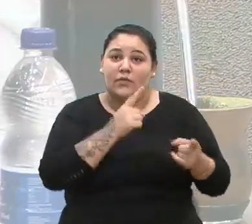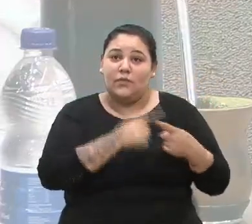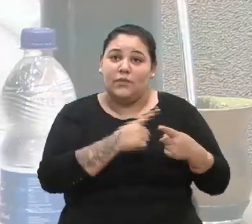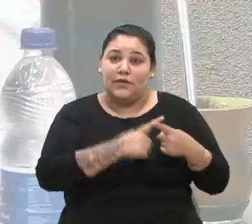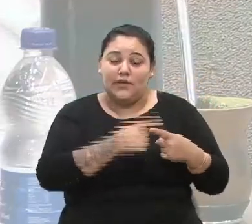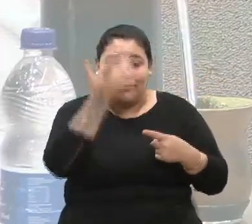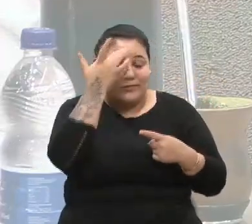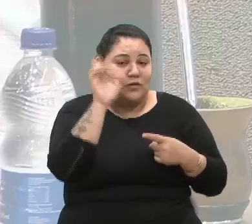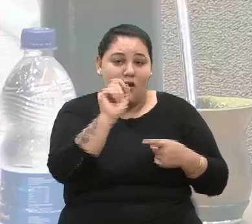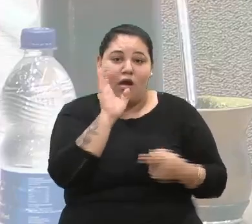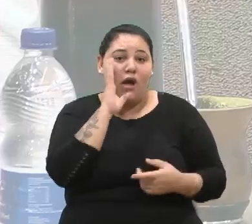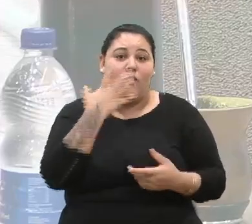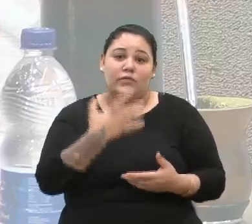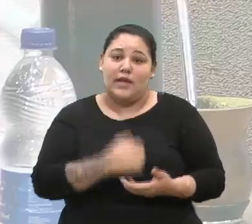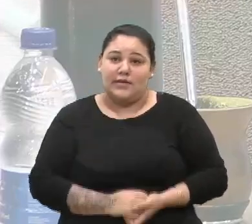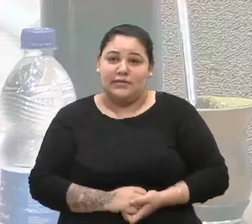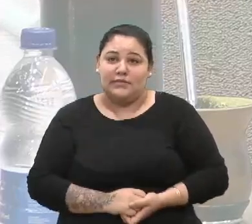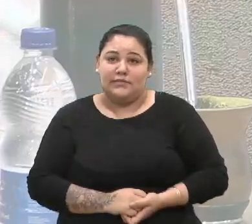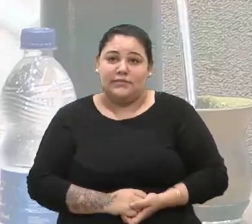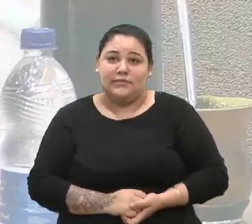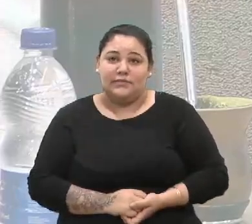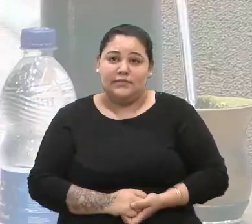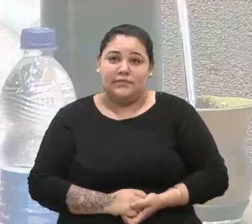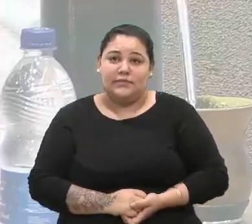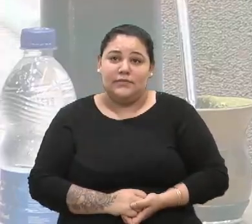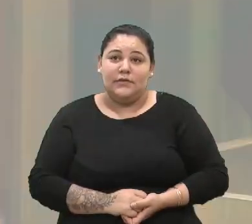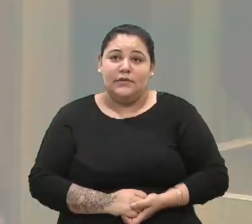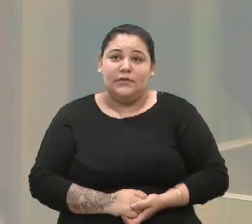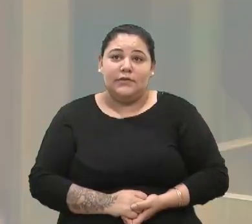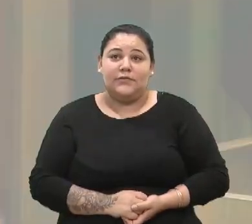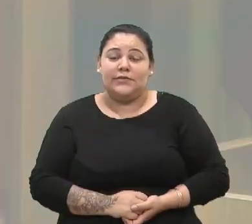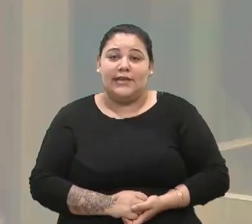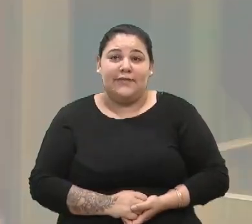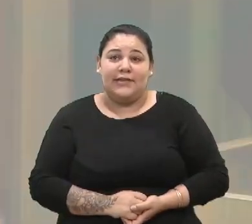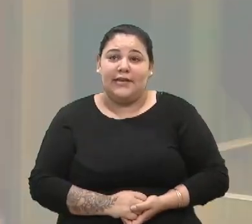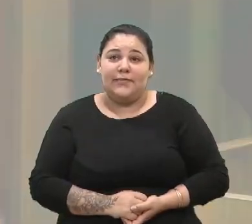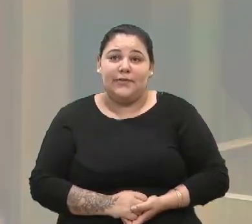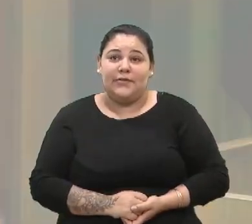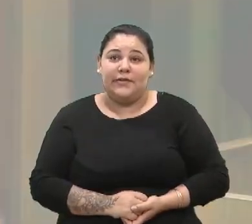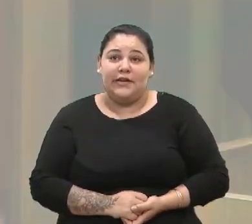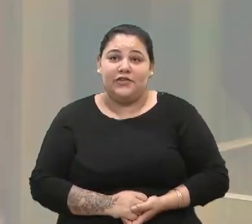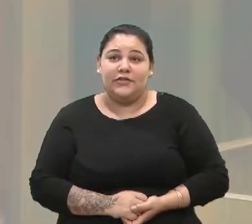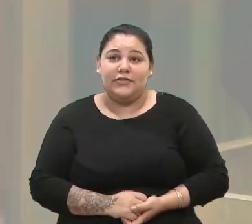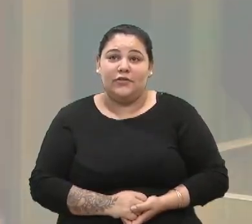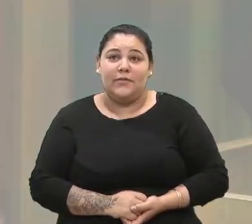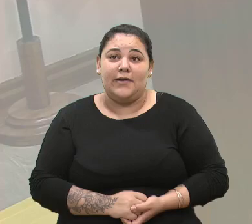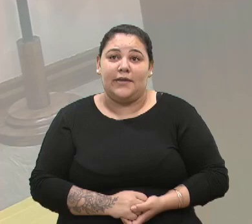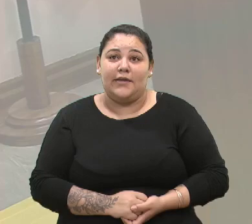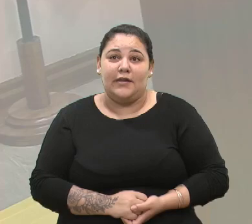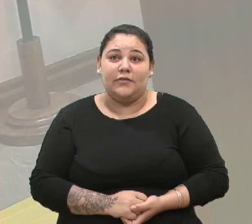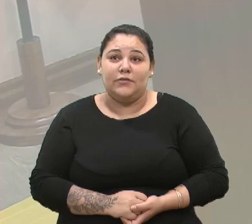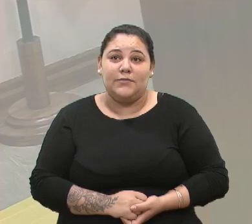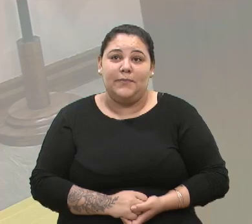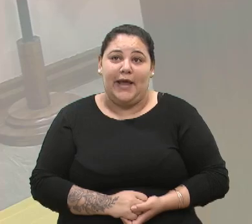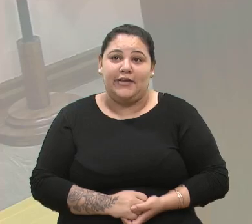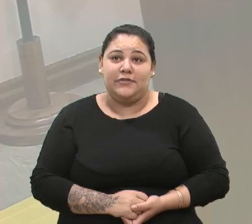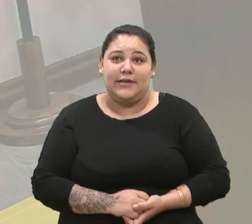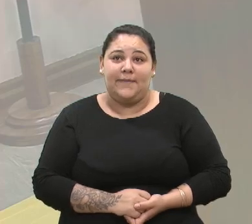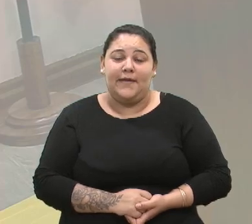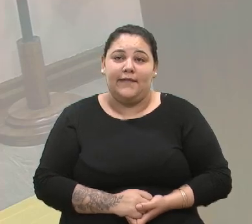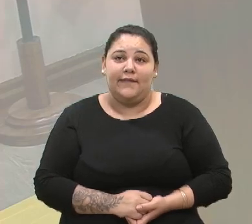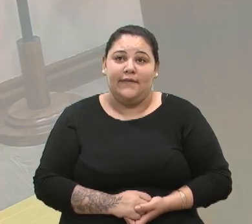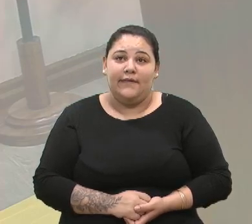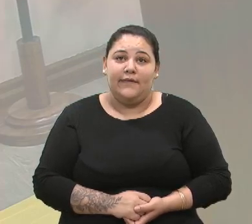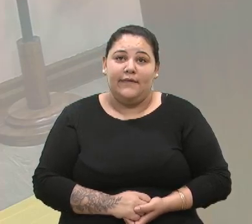está acontecendo e qual é que é o motivo. Obrigado, vereador. Obrigado, vereador. Por favor, vereador Bressan. Obrigado, vereador Scalco. Bom, com